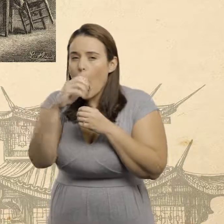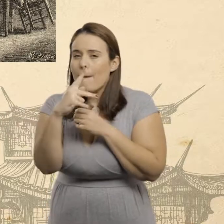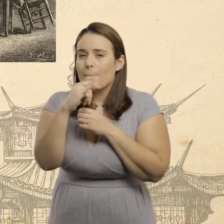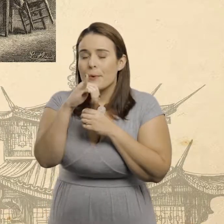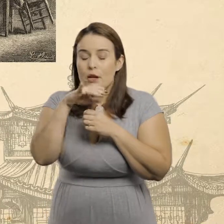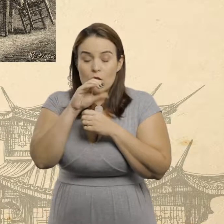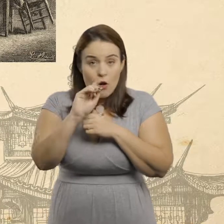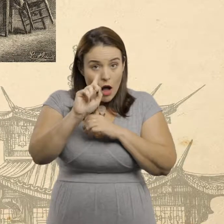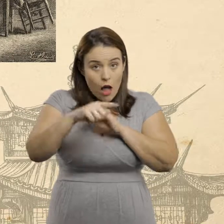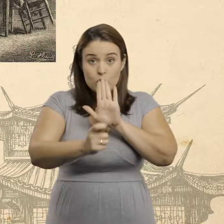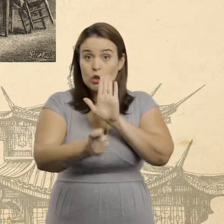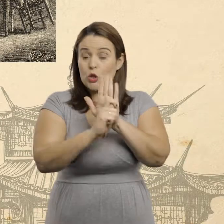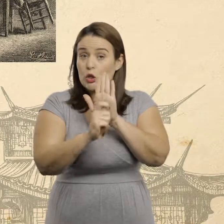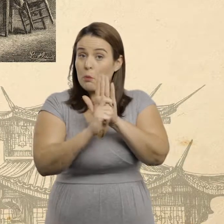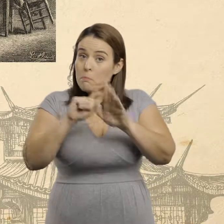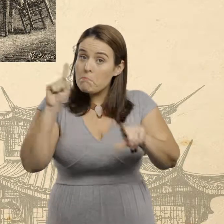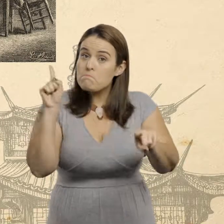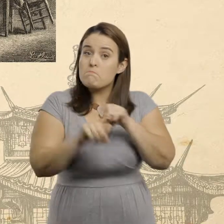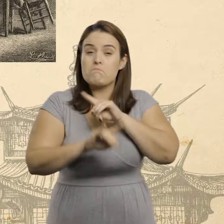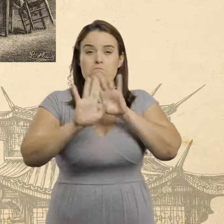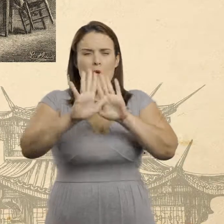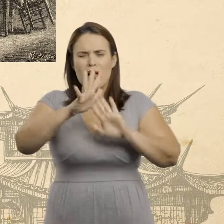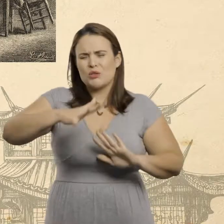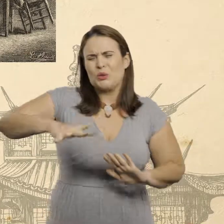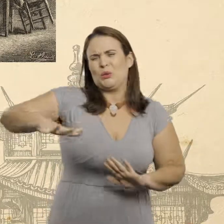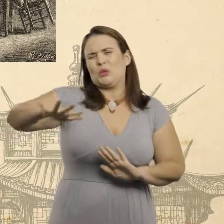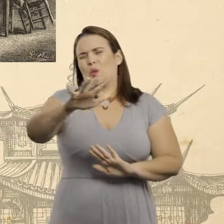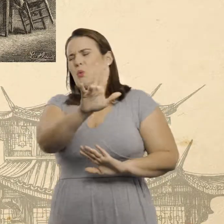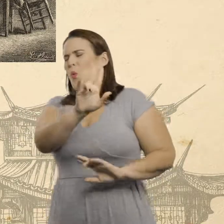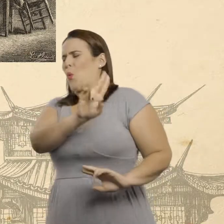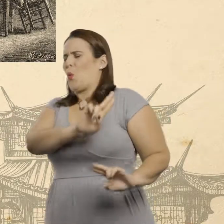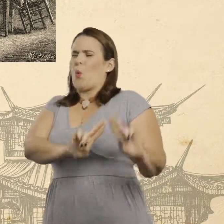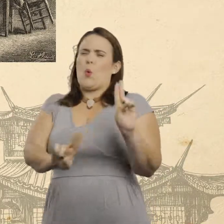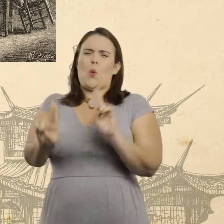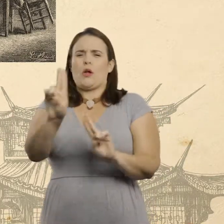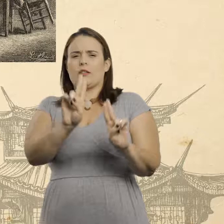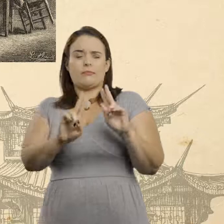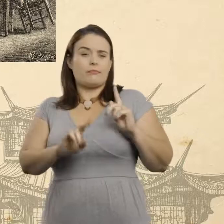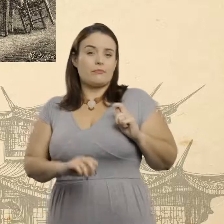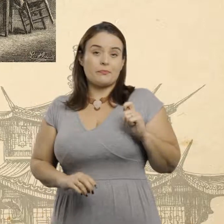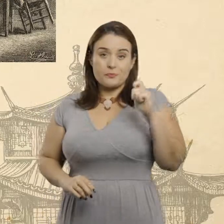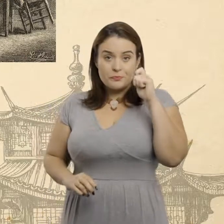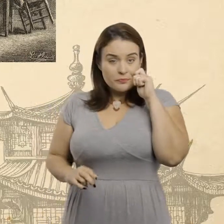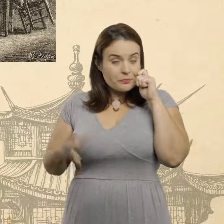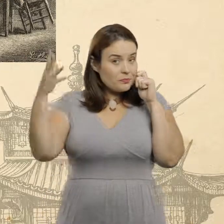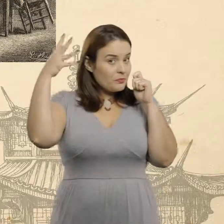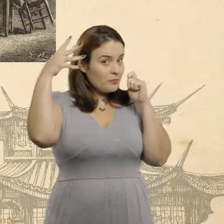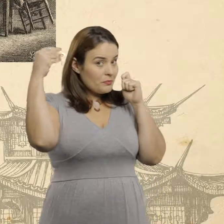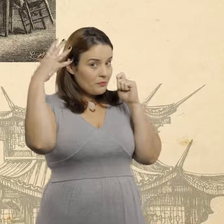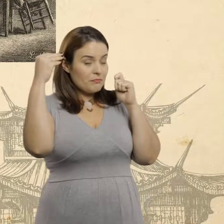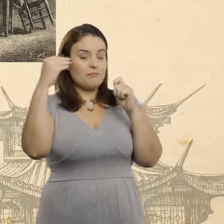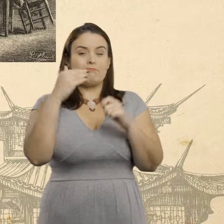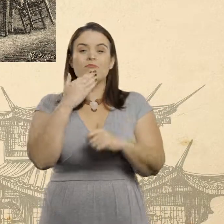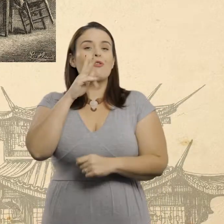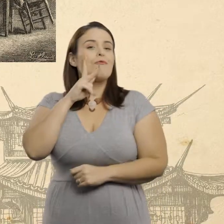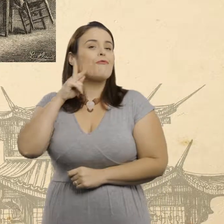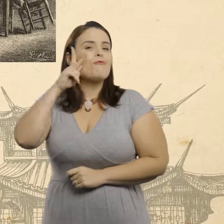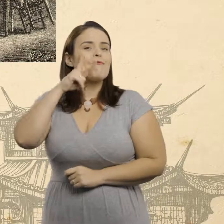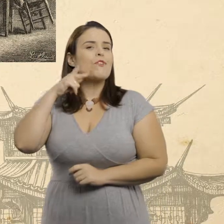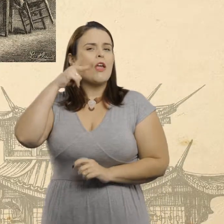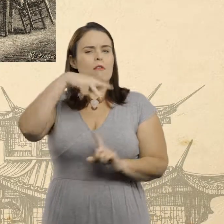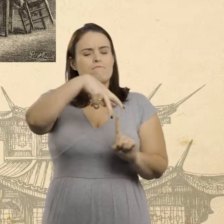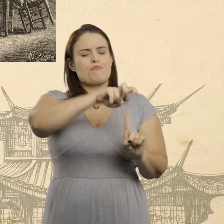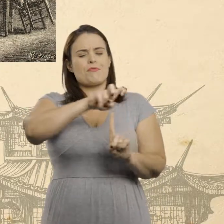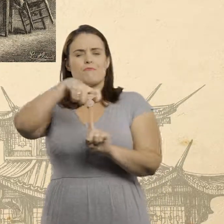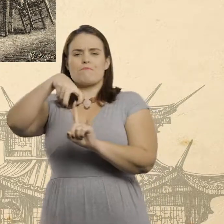ópio. O ópio era uma droga proibida, mas que todos usavam. O detetive Fix e Passepartout pediram 2